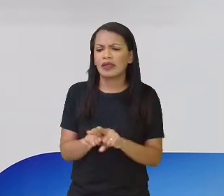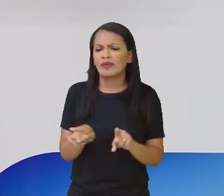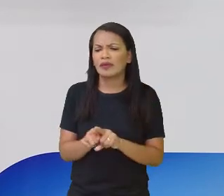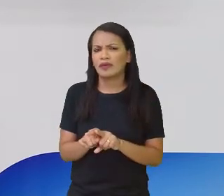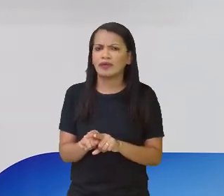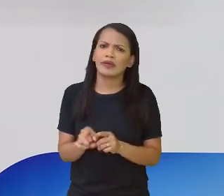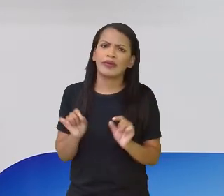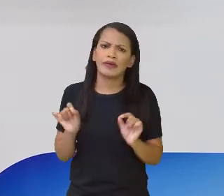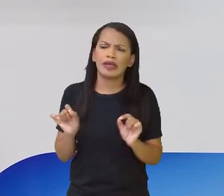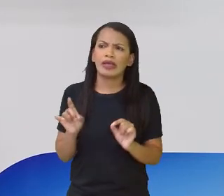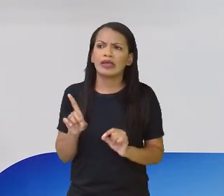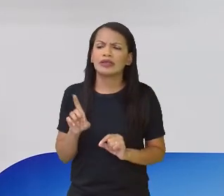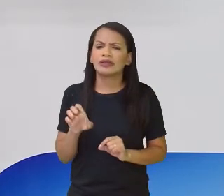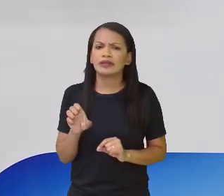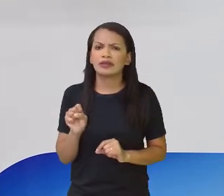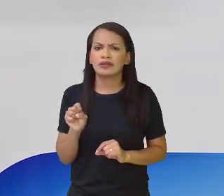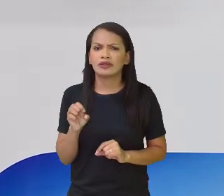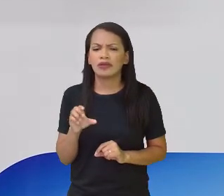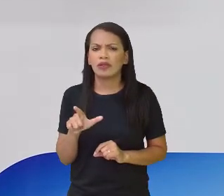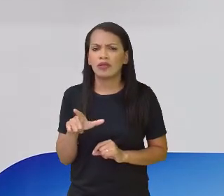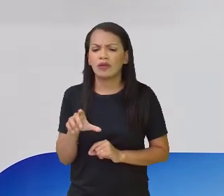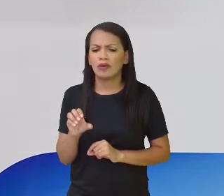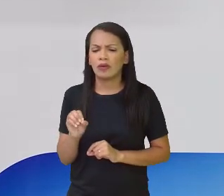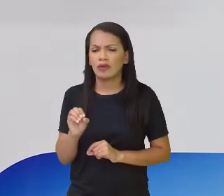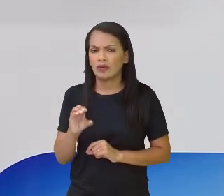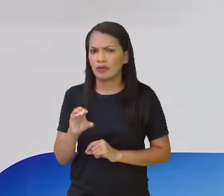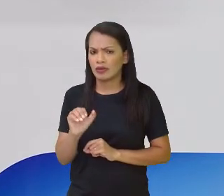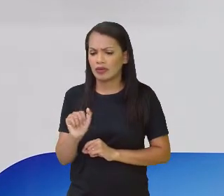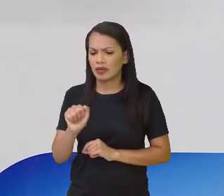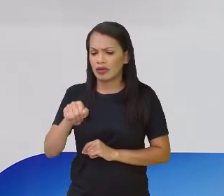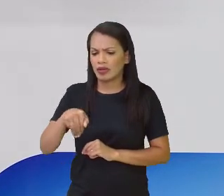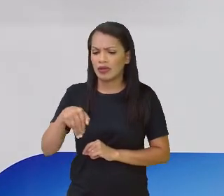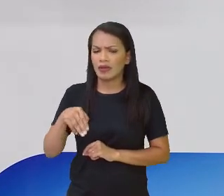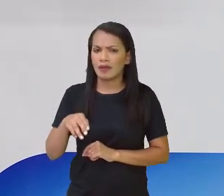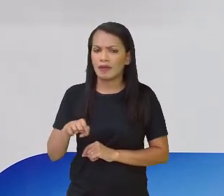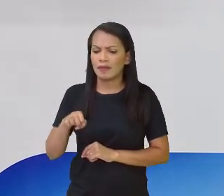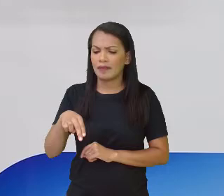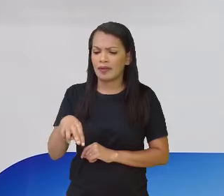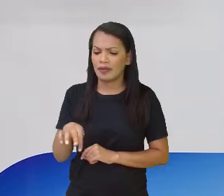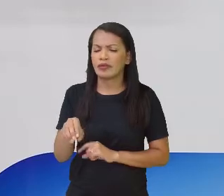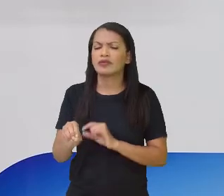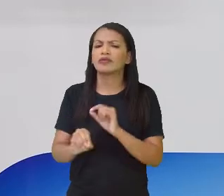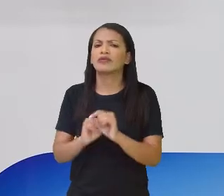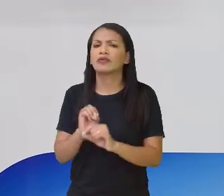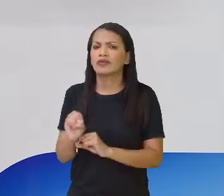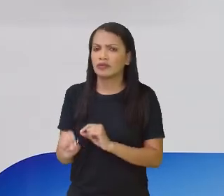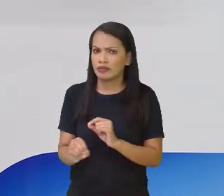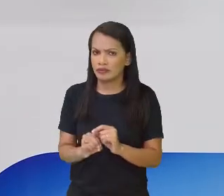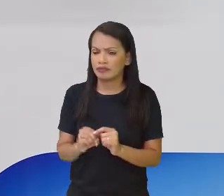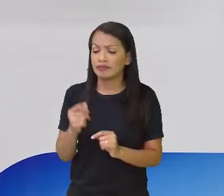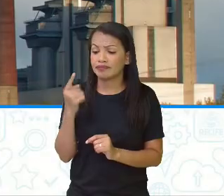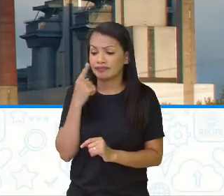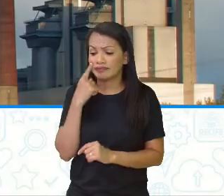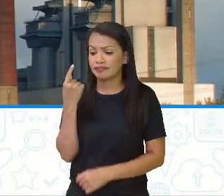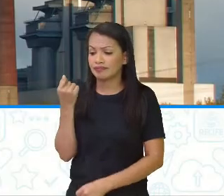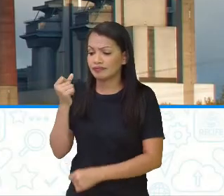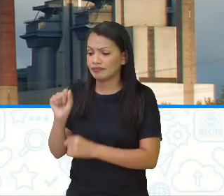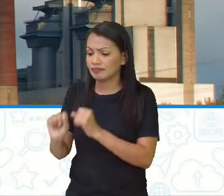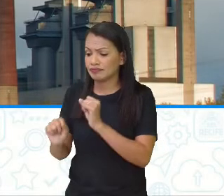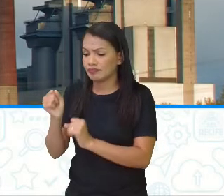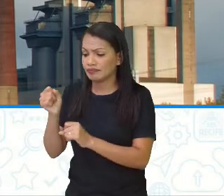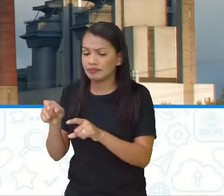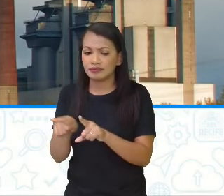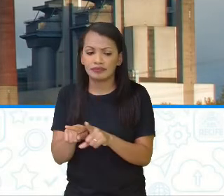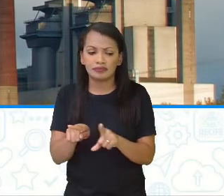E aí, que deslocamento é esse? Em alguns locais, a integração entre a atividade agropecuária e a indústria tem